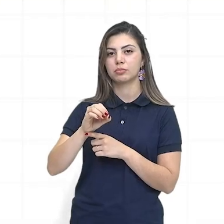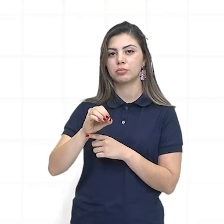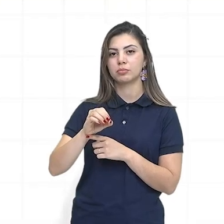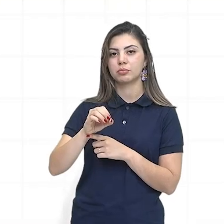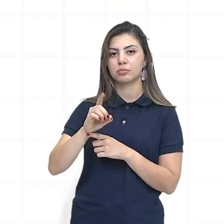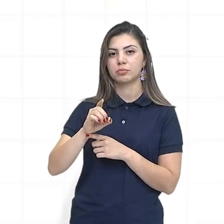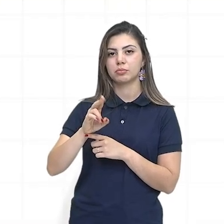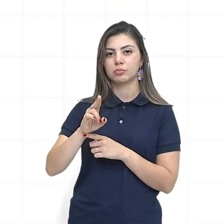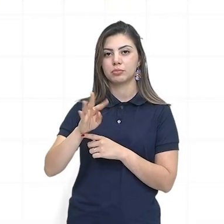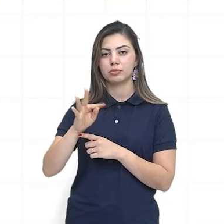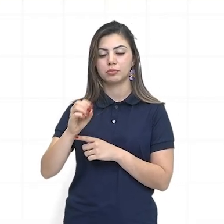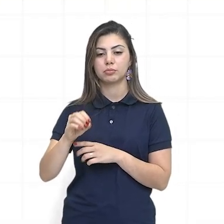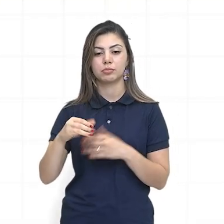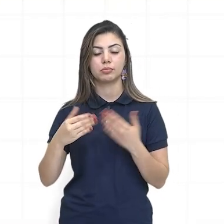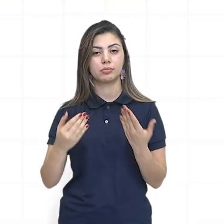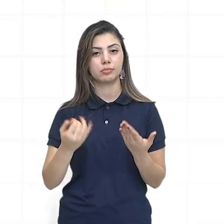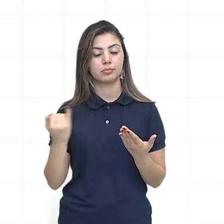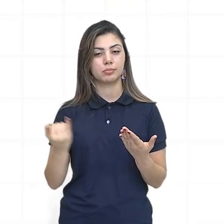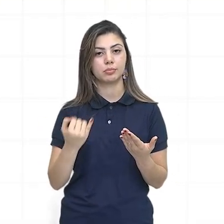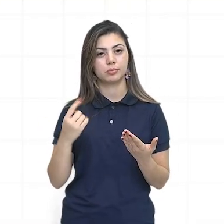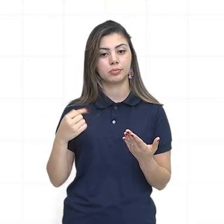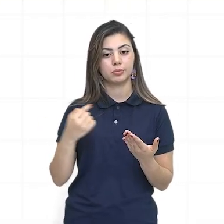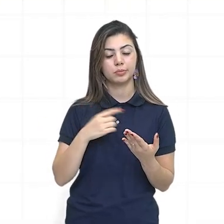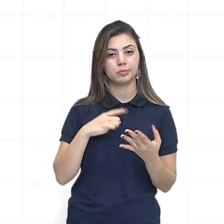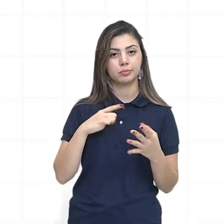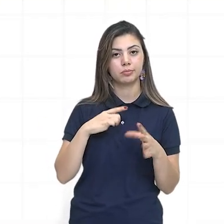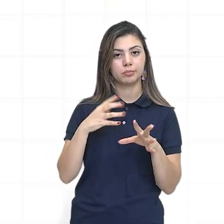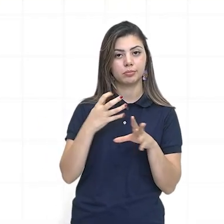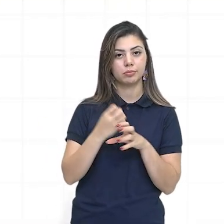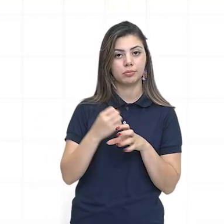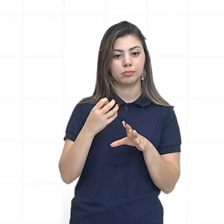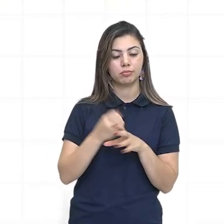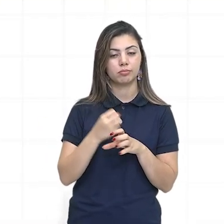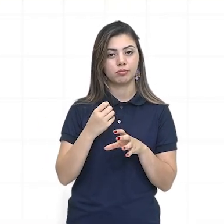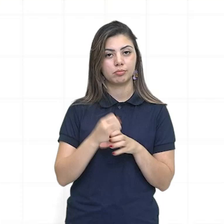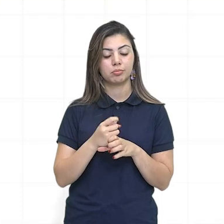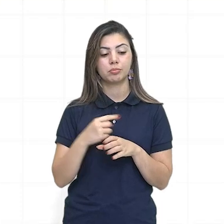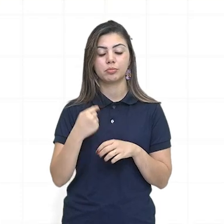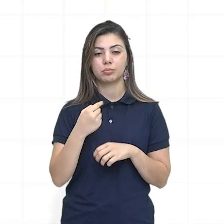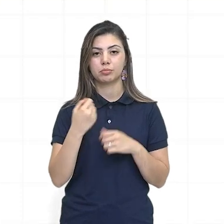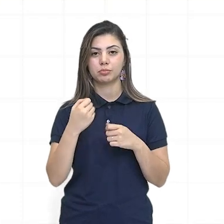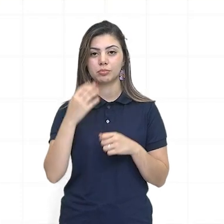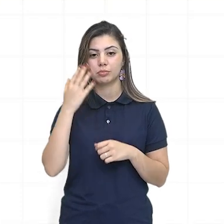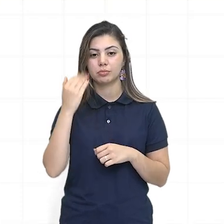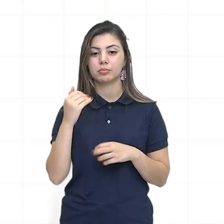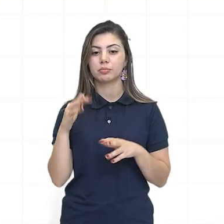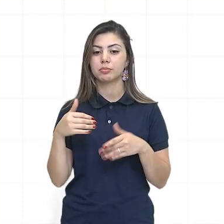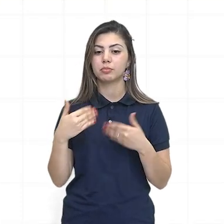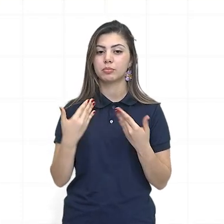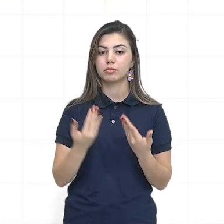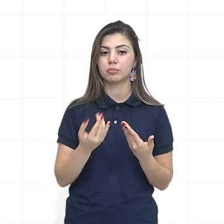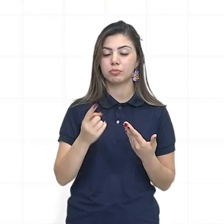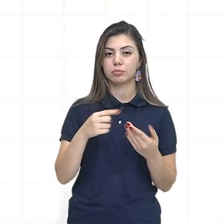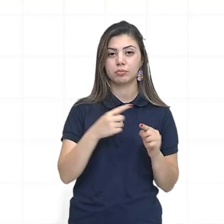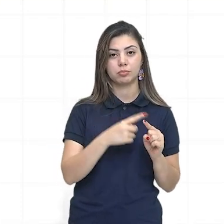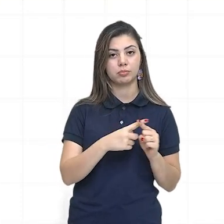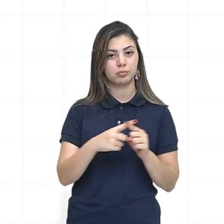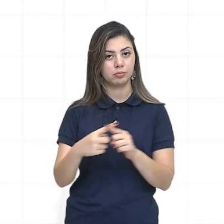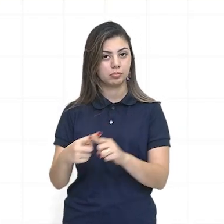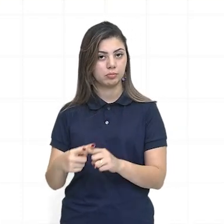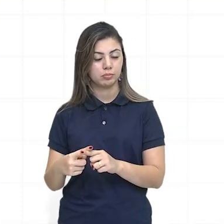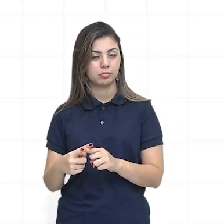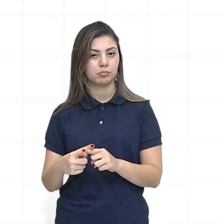produto. Então é importante, quando nós estamos operacionalizando números, né, saber qual é a operação que